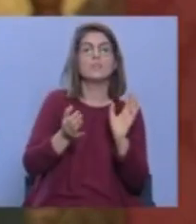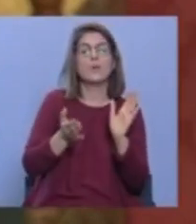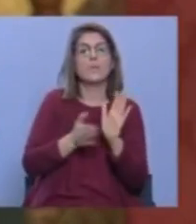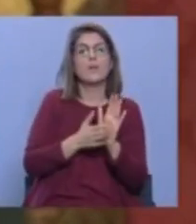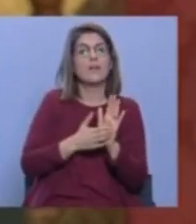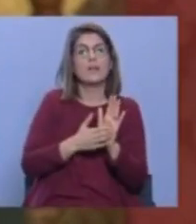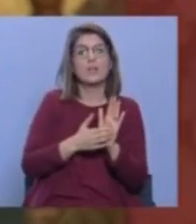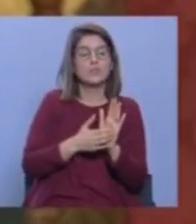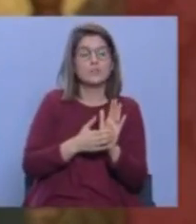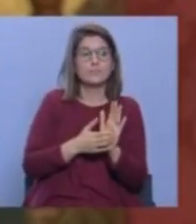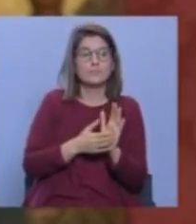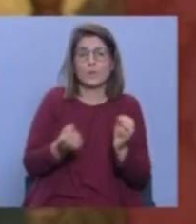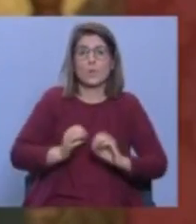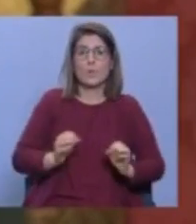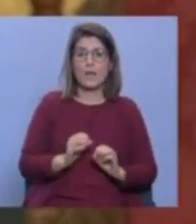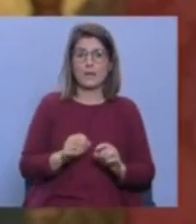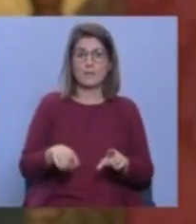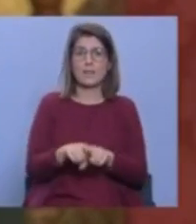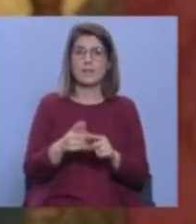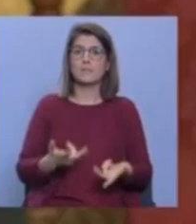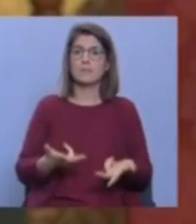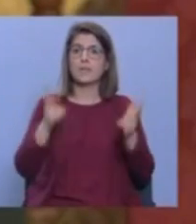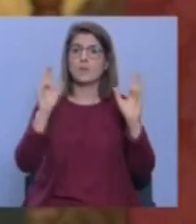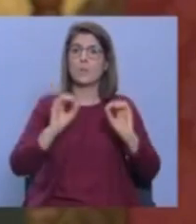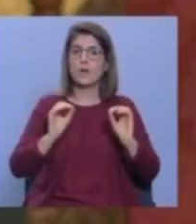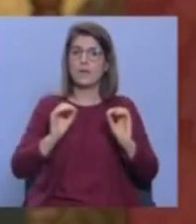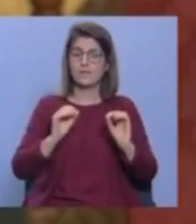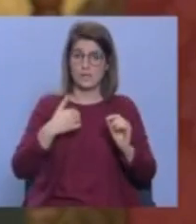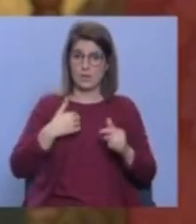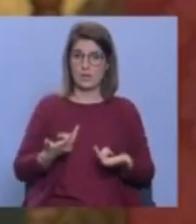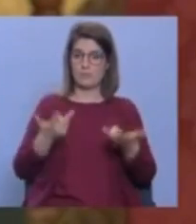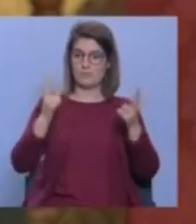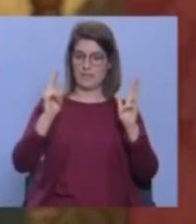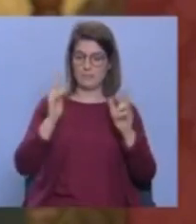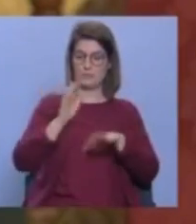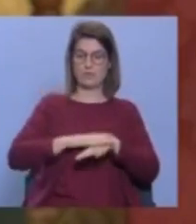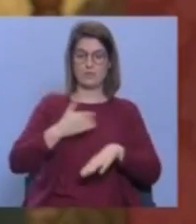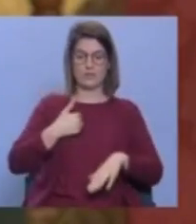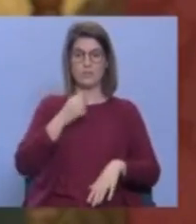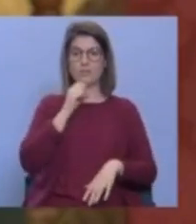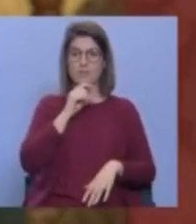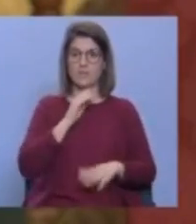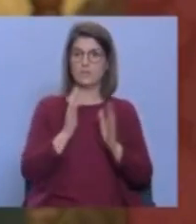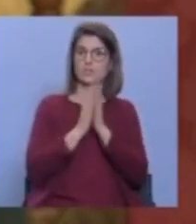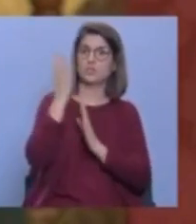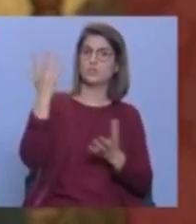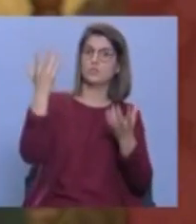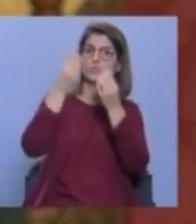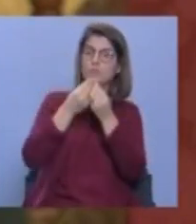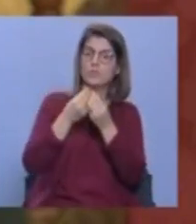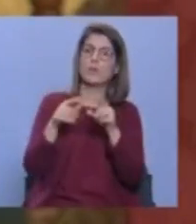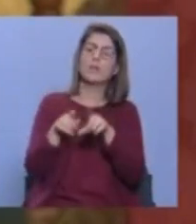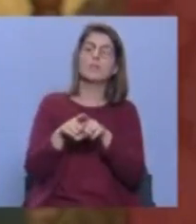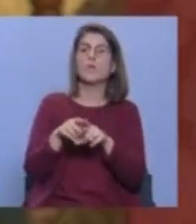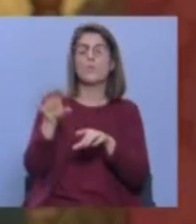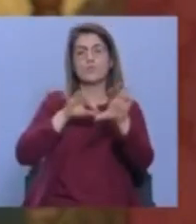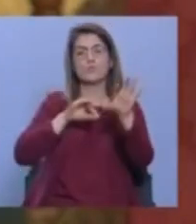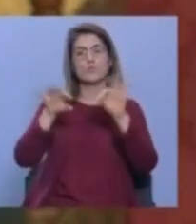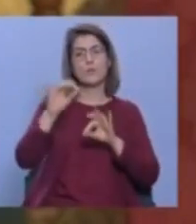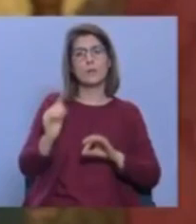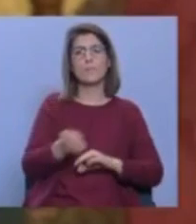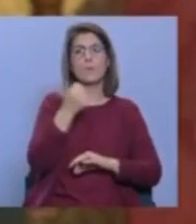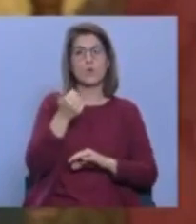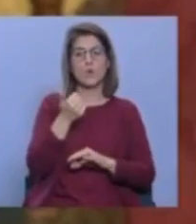não existiria, ou seja, não existiria liberdade. A minha liberdade, que é a minha capacidade com Deus de escolher a melhor parte, não